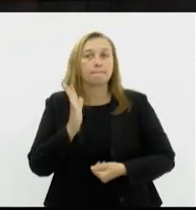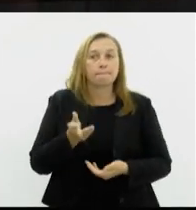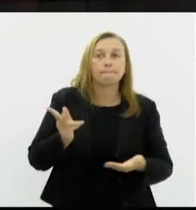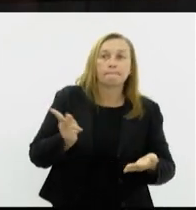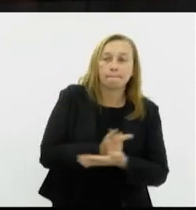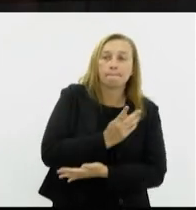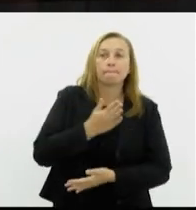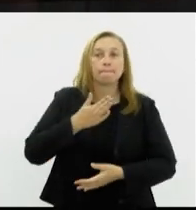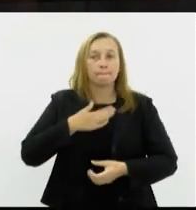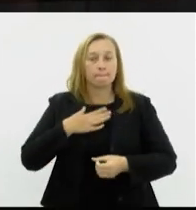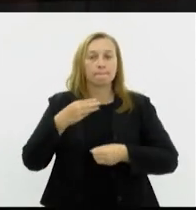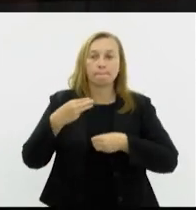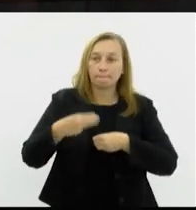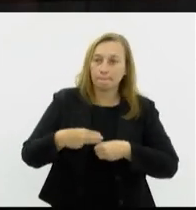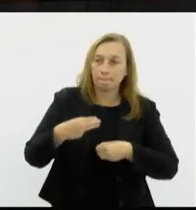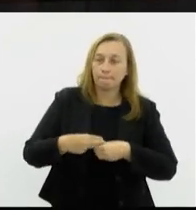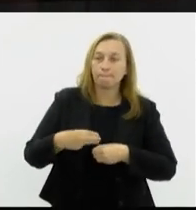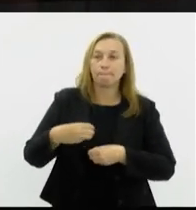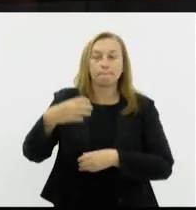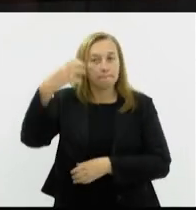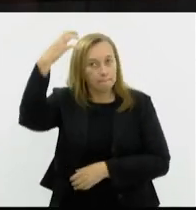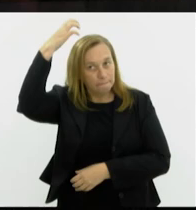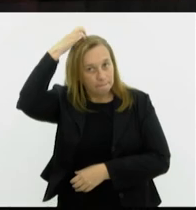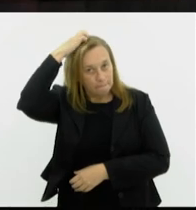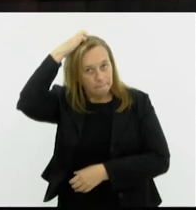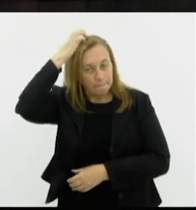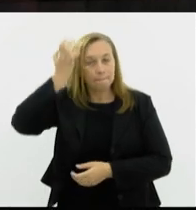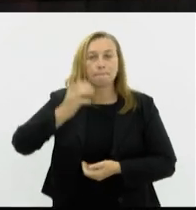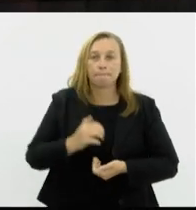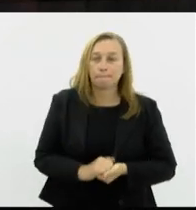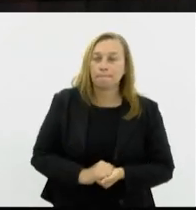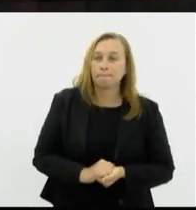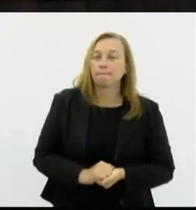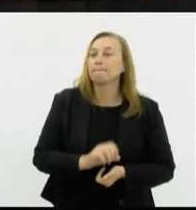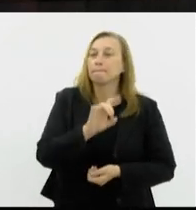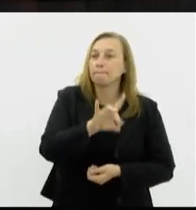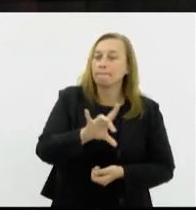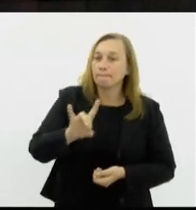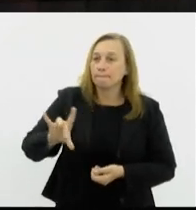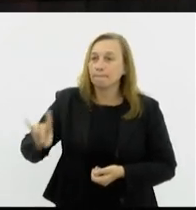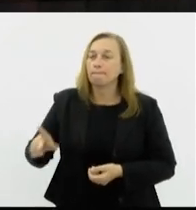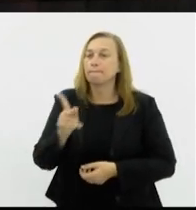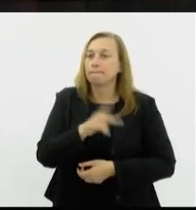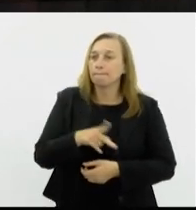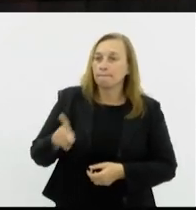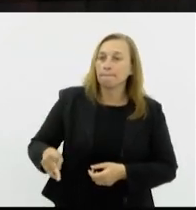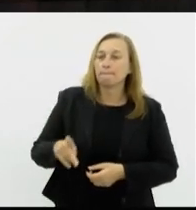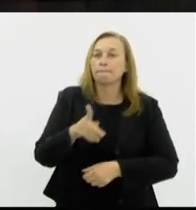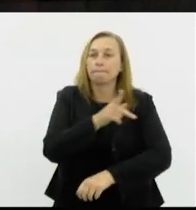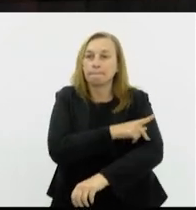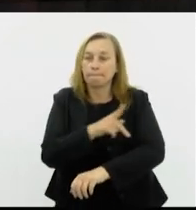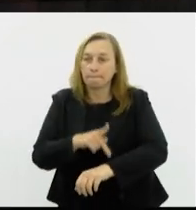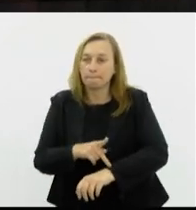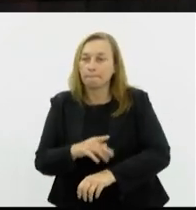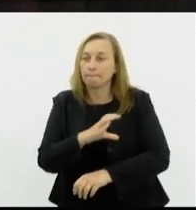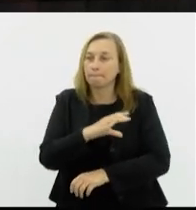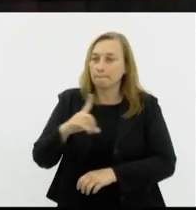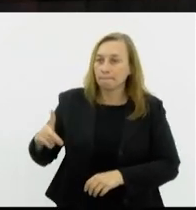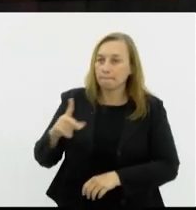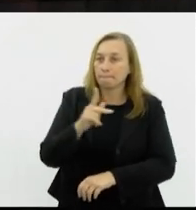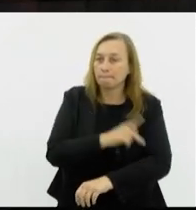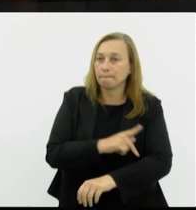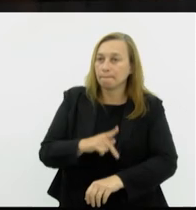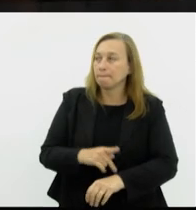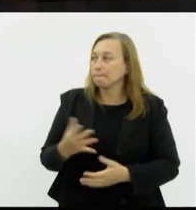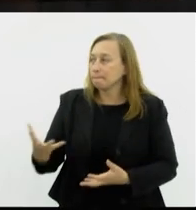no meu município, em Angra dos Reis. Em Angra, cada professor, pedagogo e coordenador pedagógico